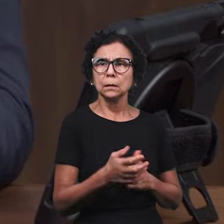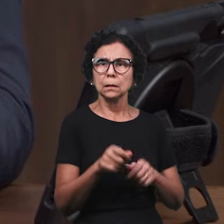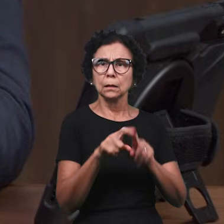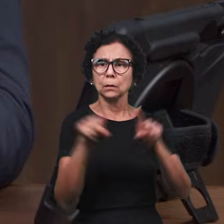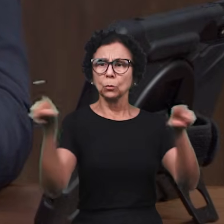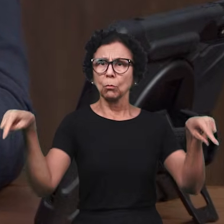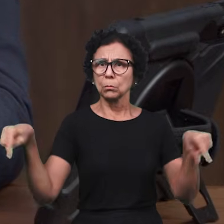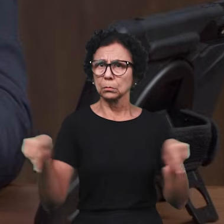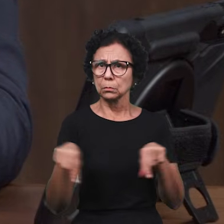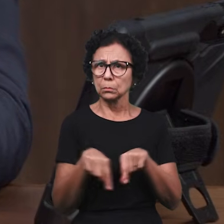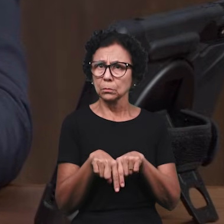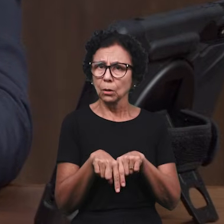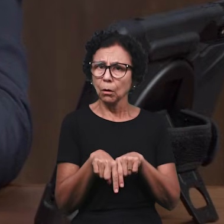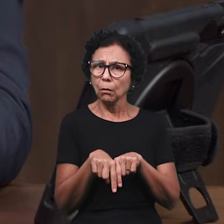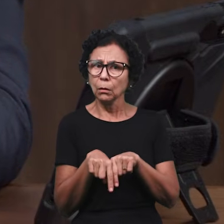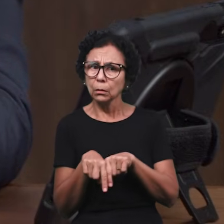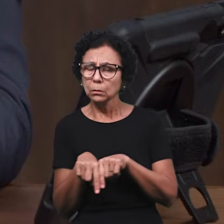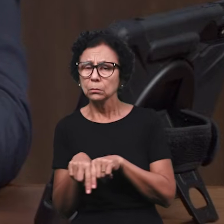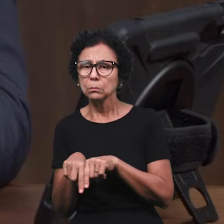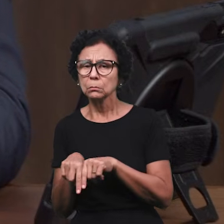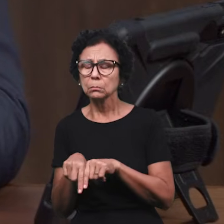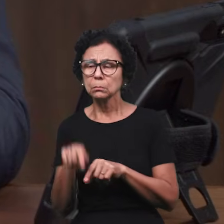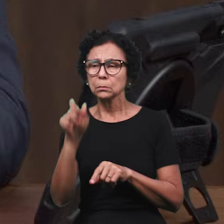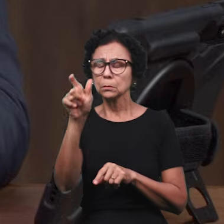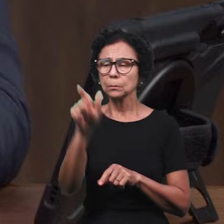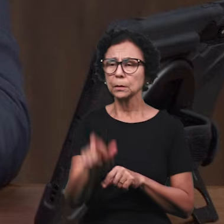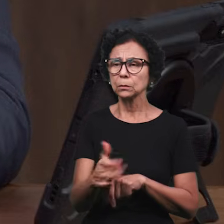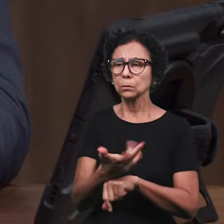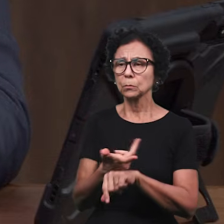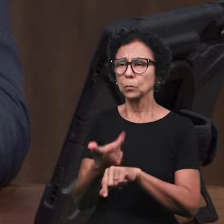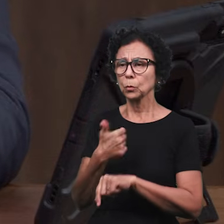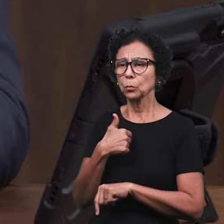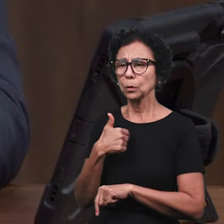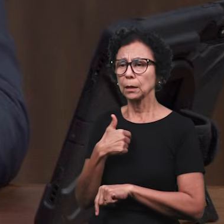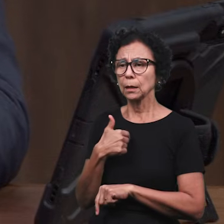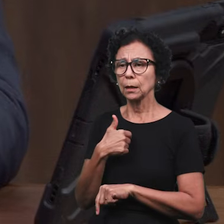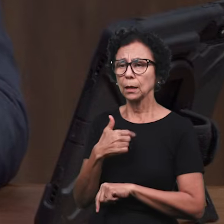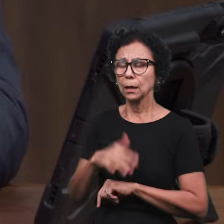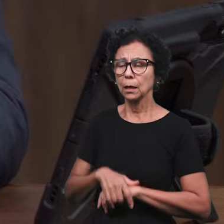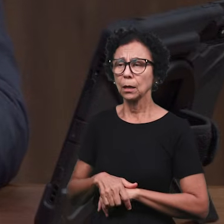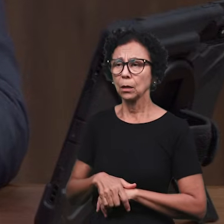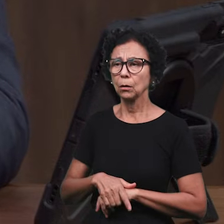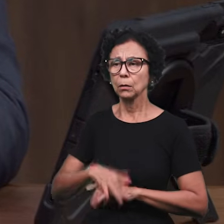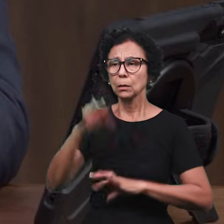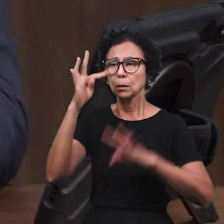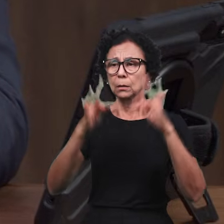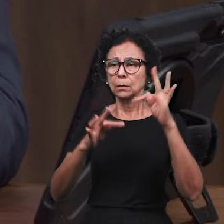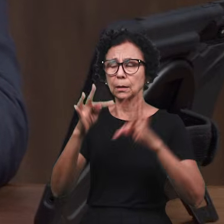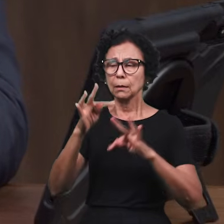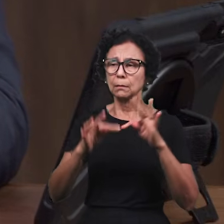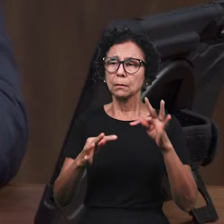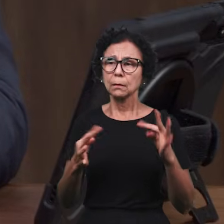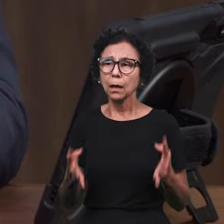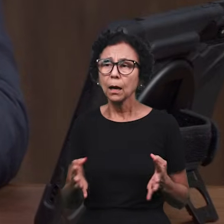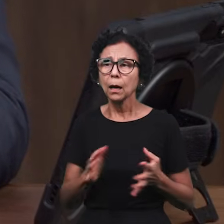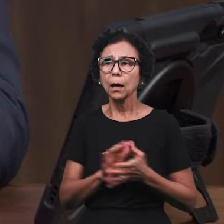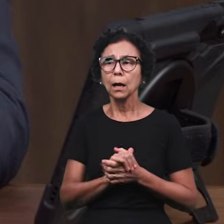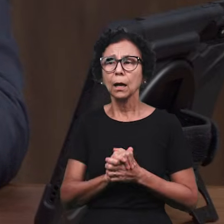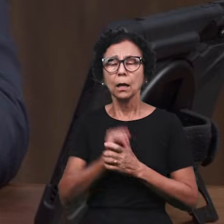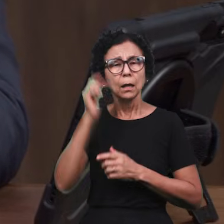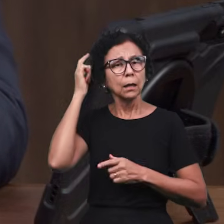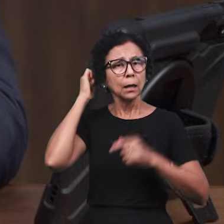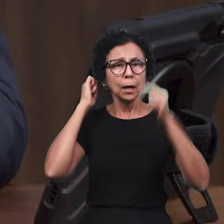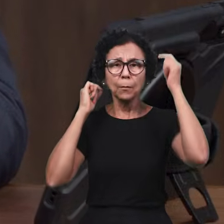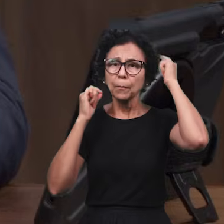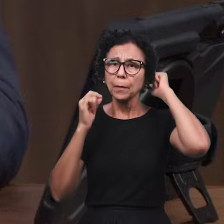pacientes do tricologista, né? Do médico que atua com tratamentos capilares, pedindo autorização É isso